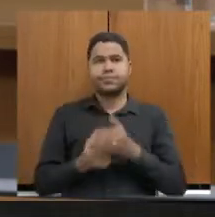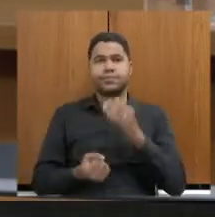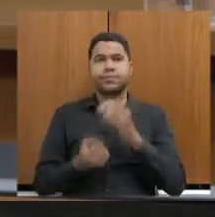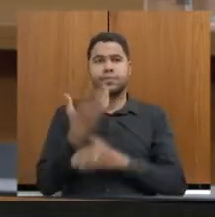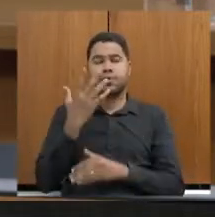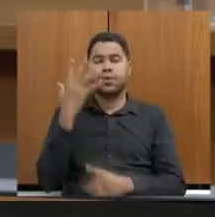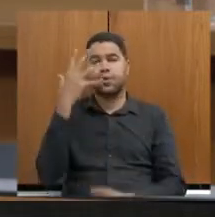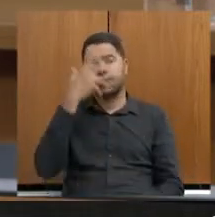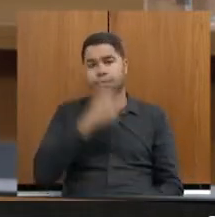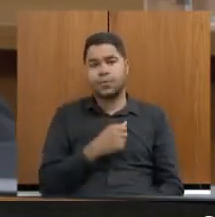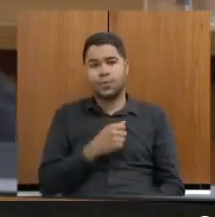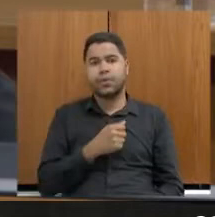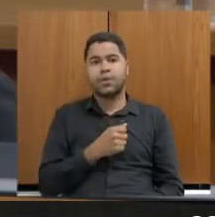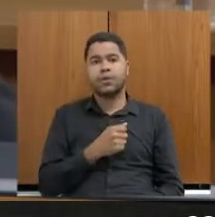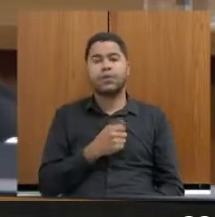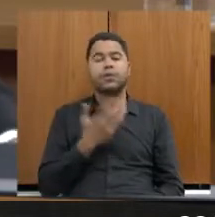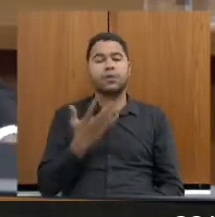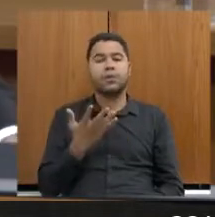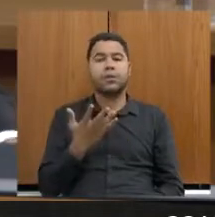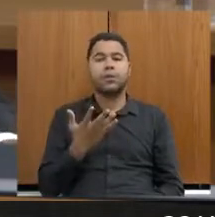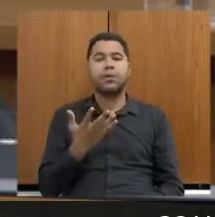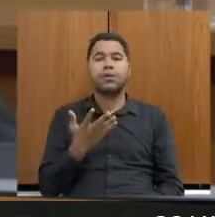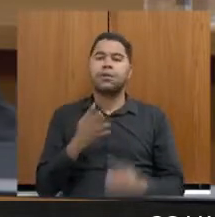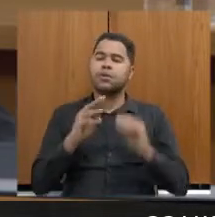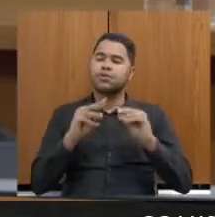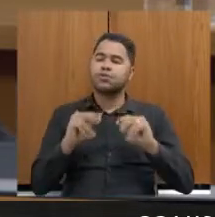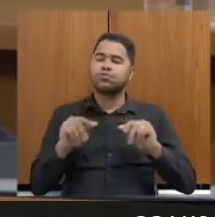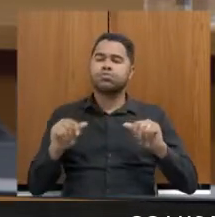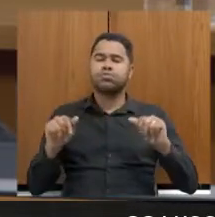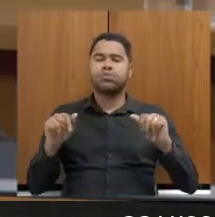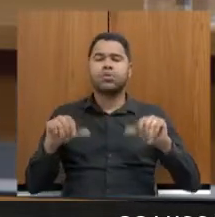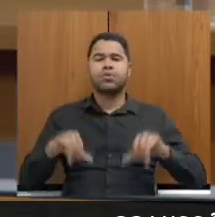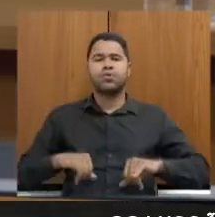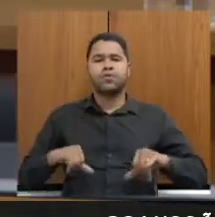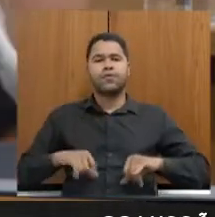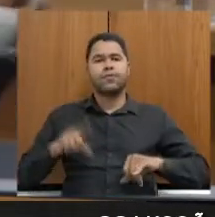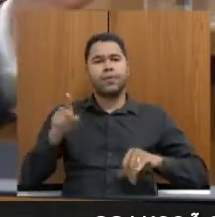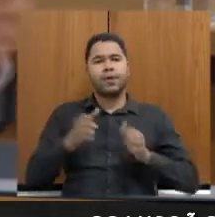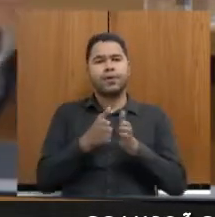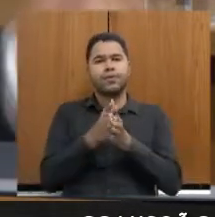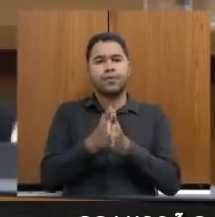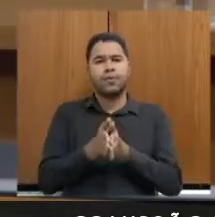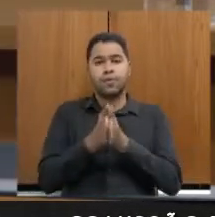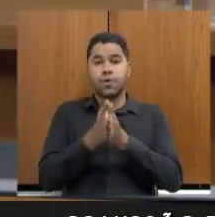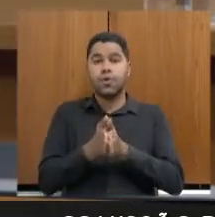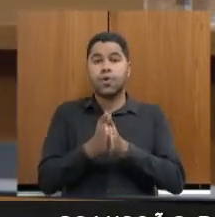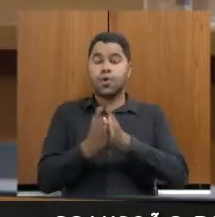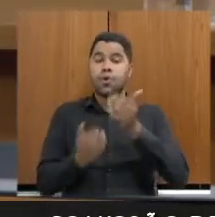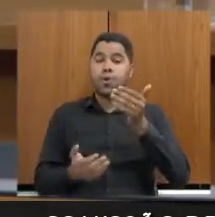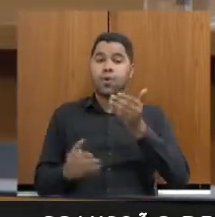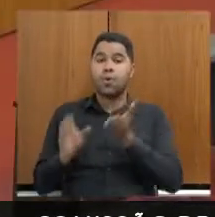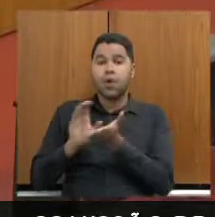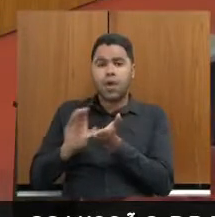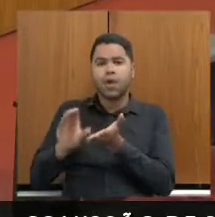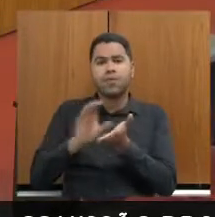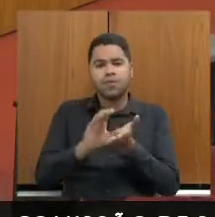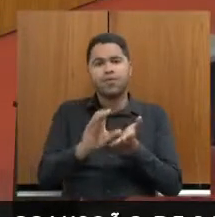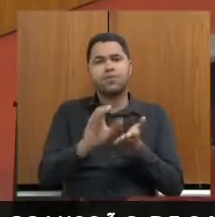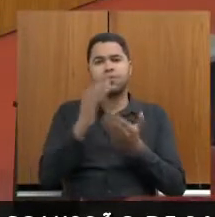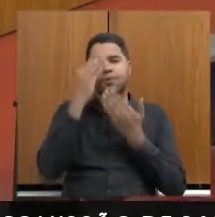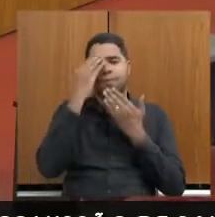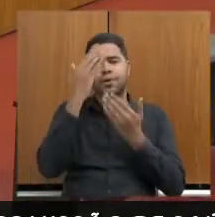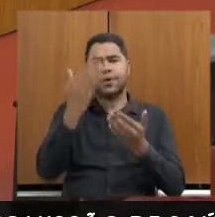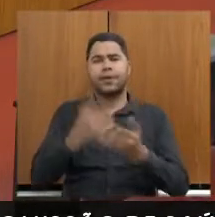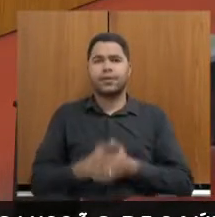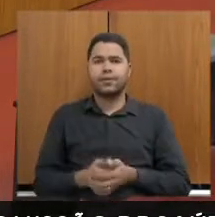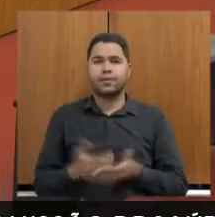inauguração muito bonita que vai amenizar muito sofrimento do Vale do Jequitinhonha com recursos efetivamente colocados lá Muito obrigado